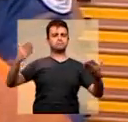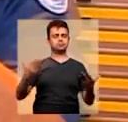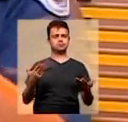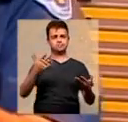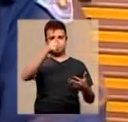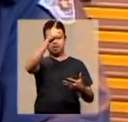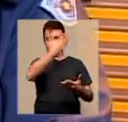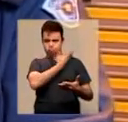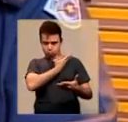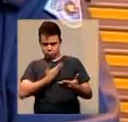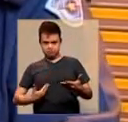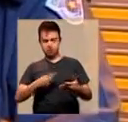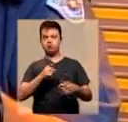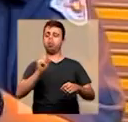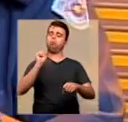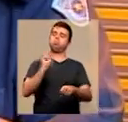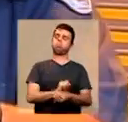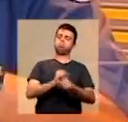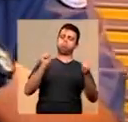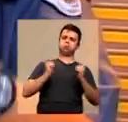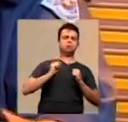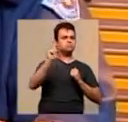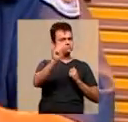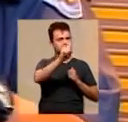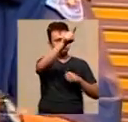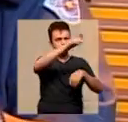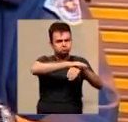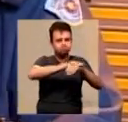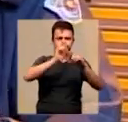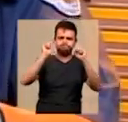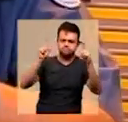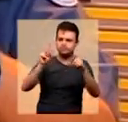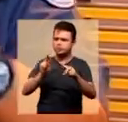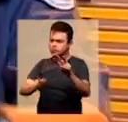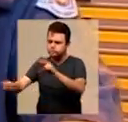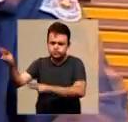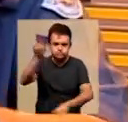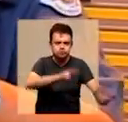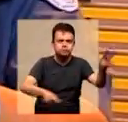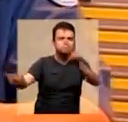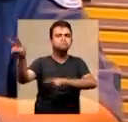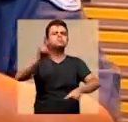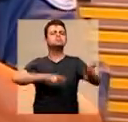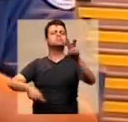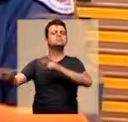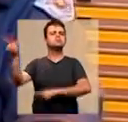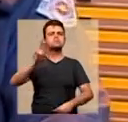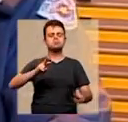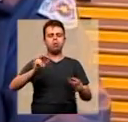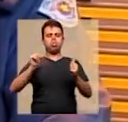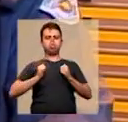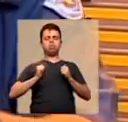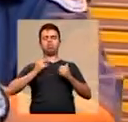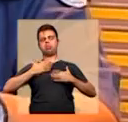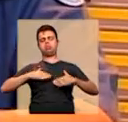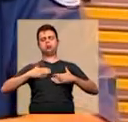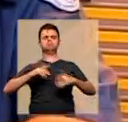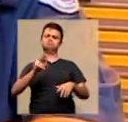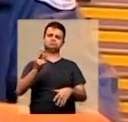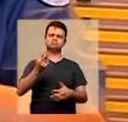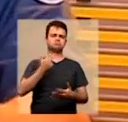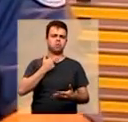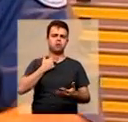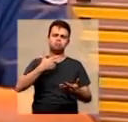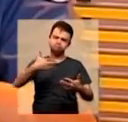sociedade que o poder público não está inerte. Se não der certo, ótimo, não tem problema, mas o que o poder público pode fazer é ficar inerte. E aí depois